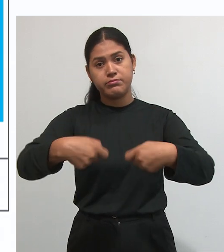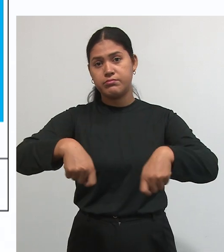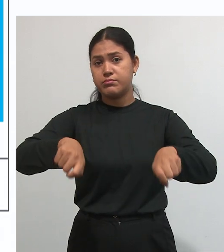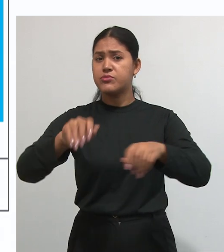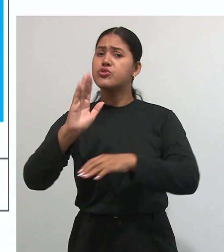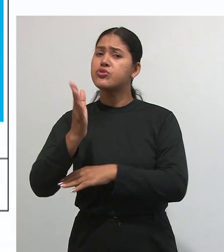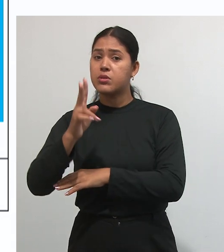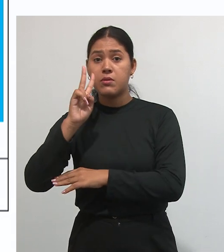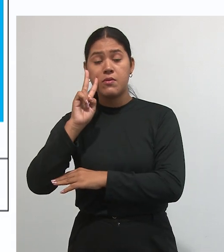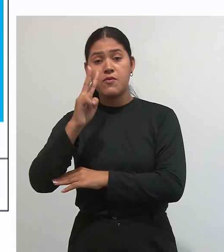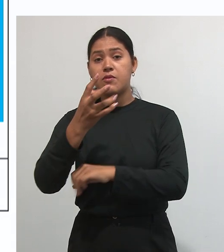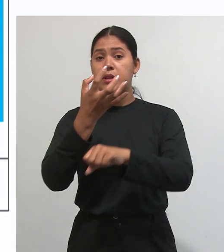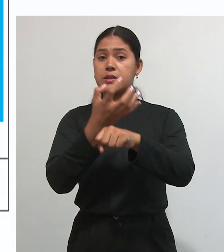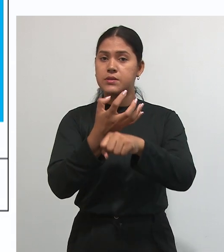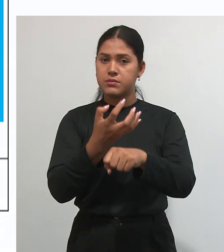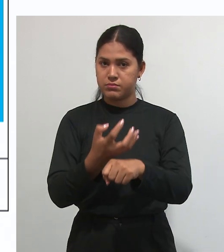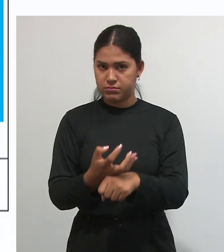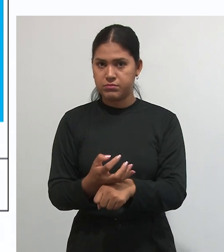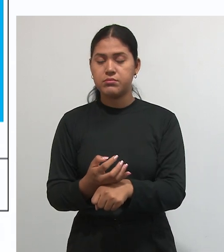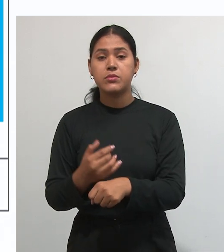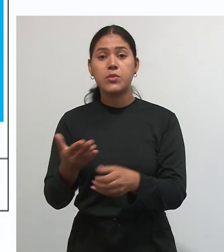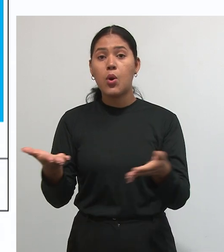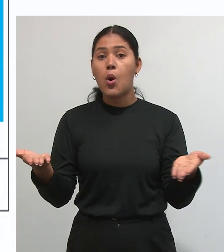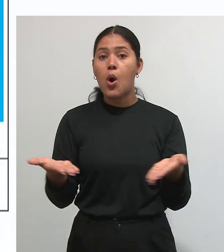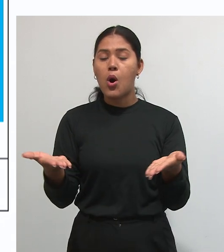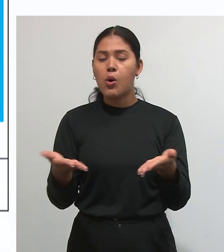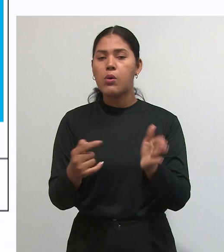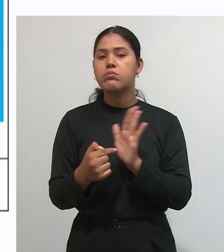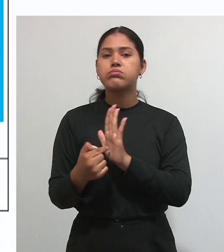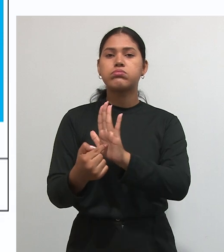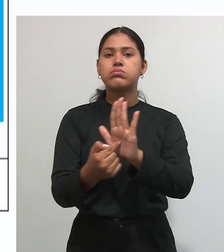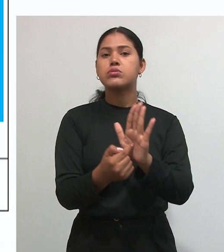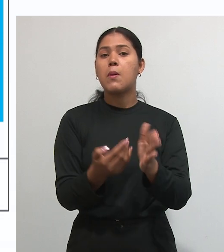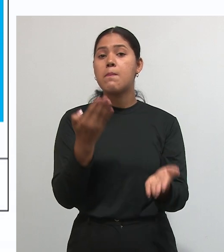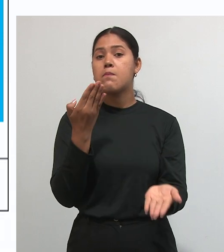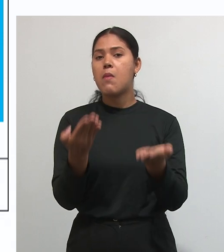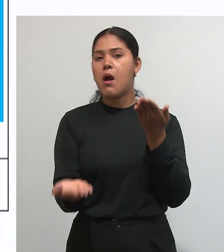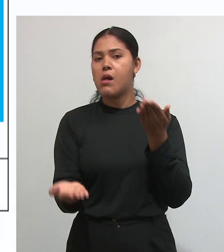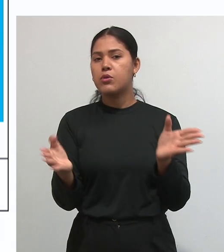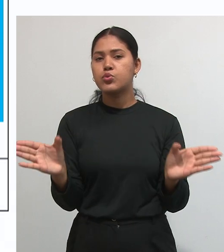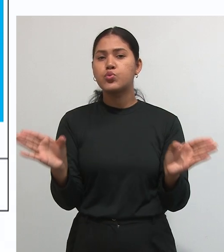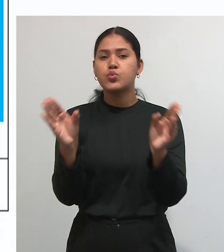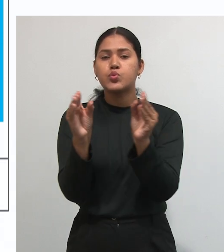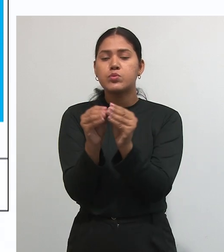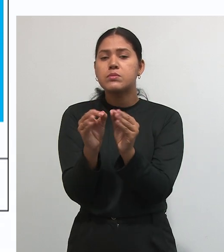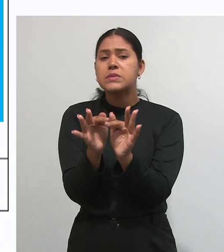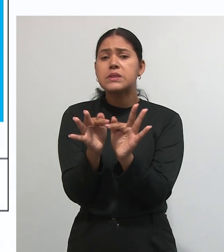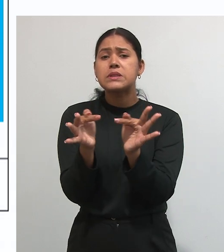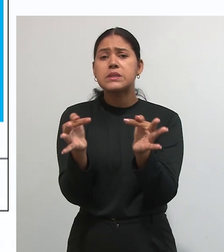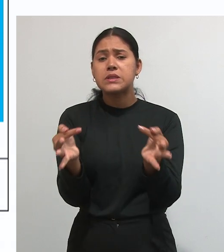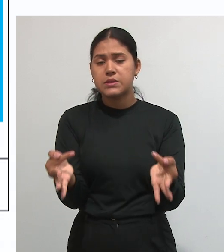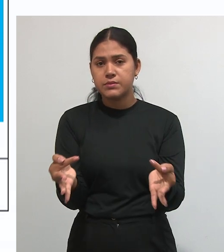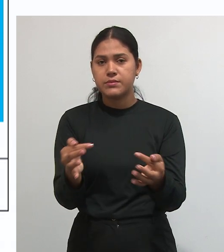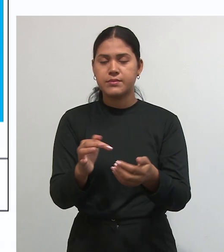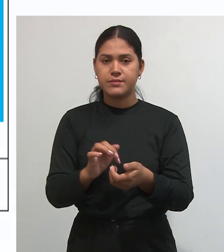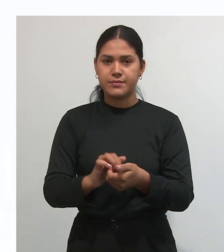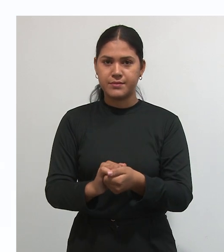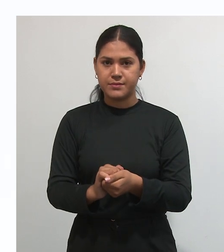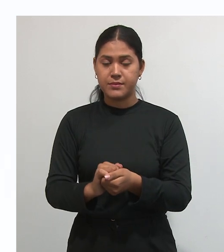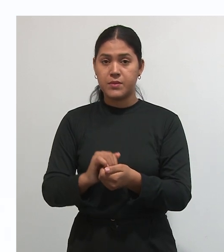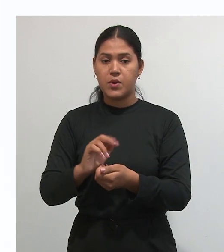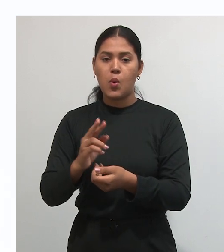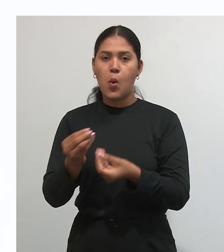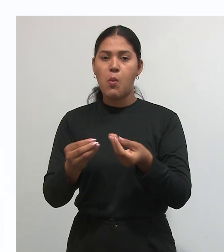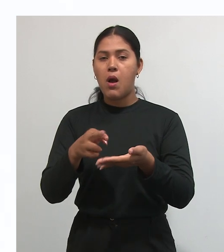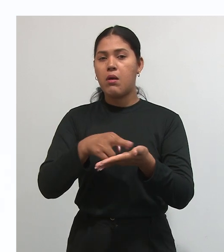detalhes aqui vocês já viram em AFO, tá? Eu estou apresentando aqui o balanço, o relatório financeiro,